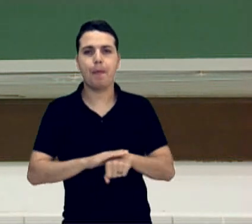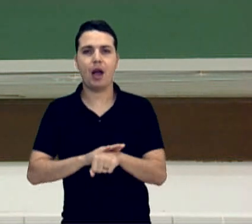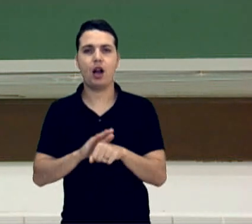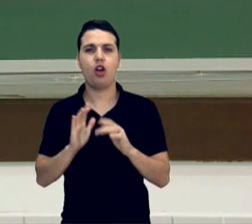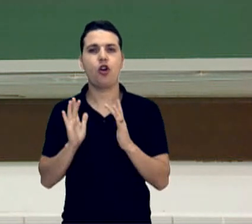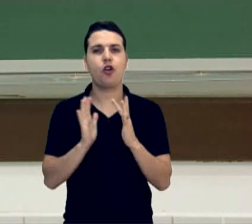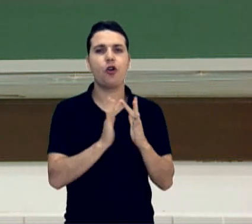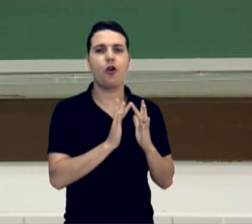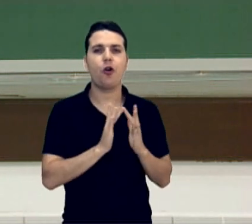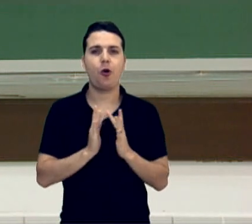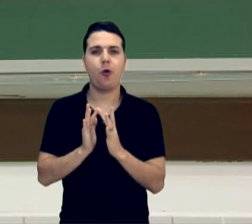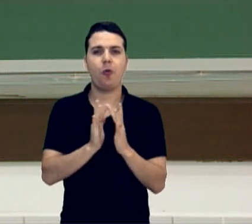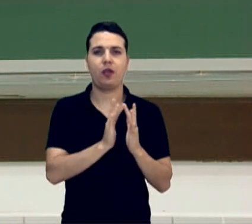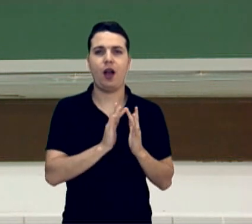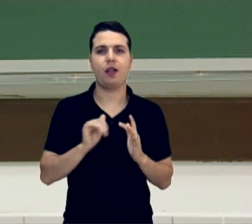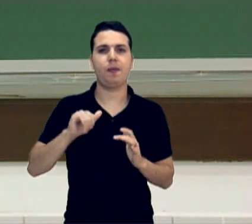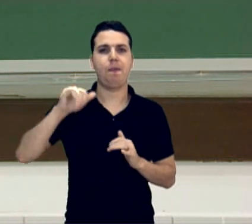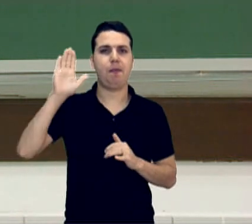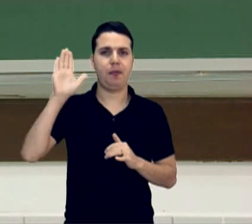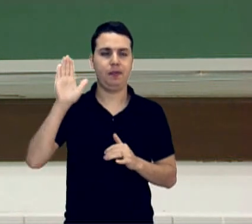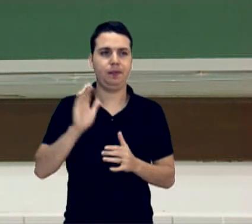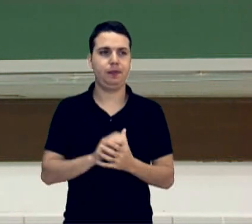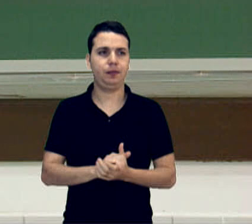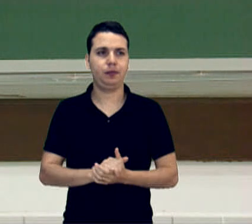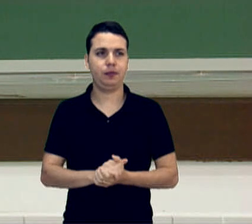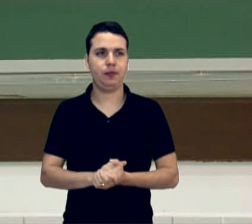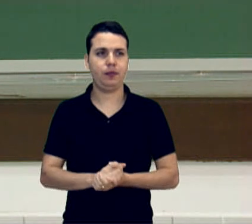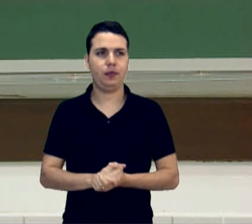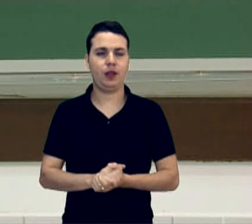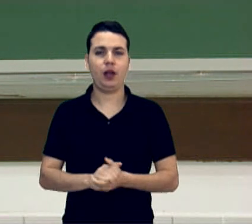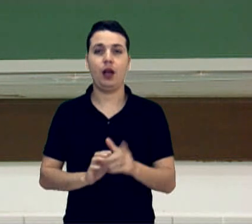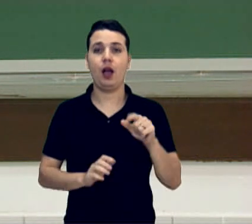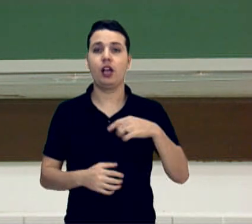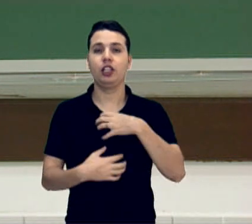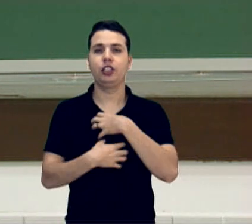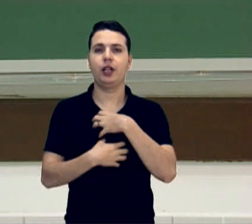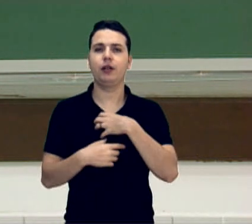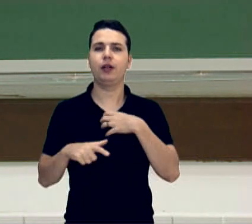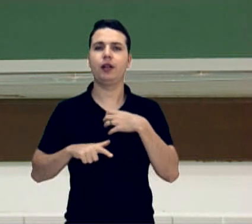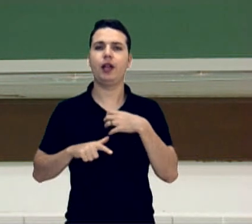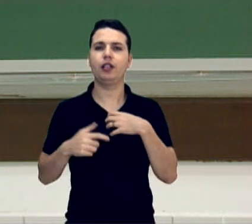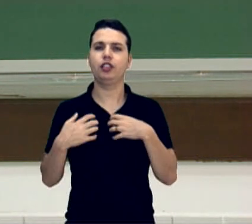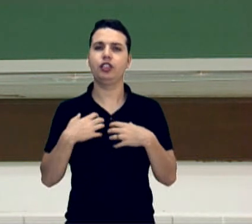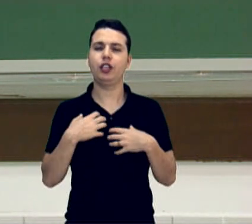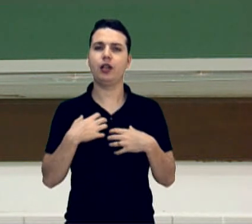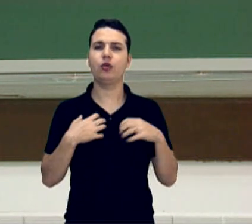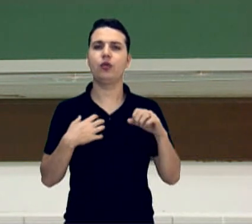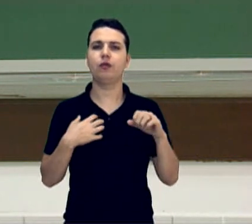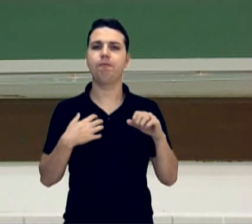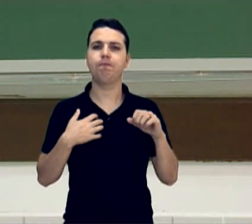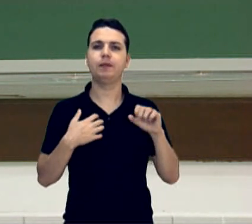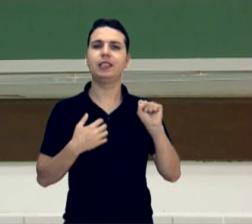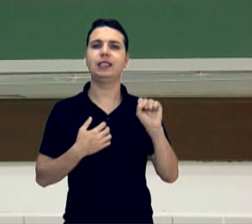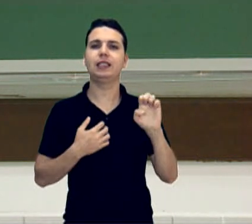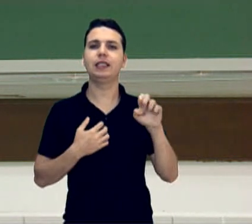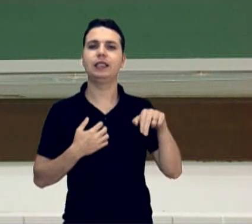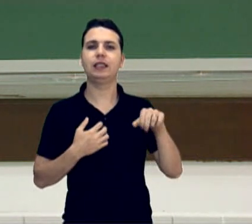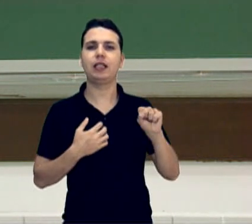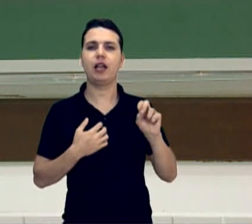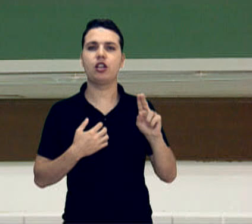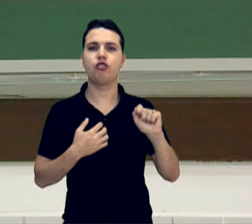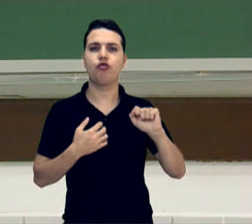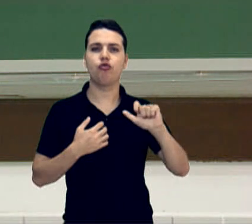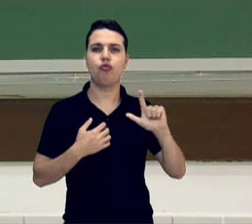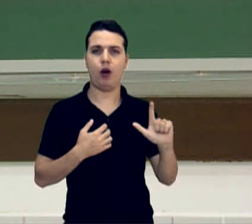contato maior, né, dos casais. Então é uma certa sensualidade que acontece. Então ela